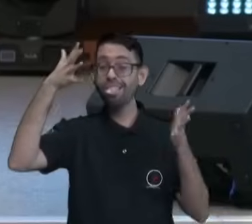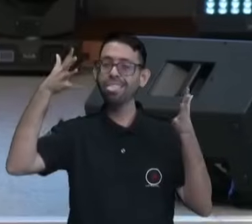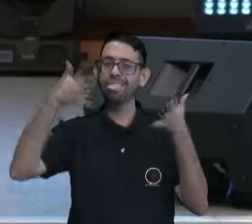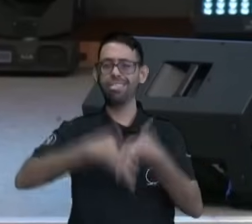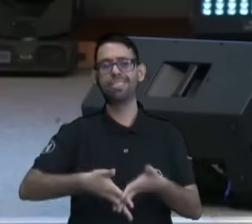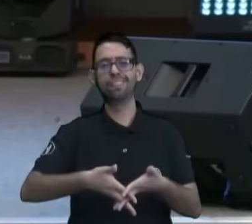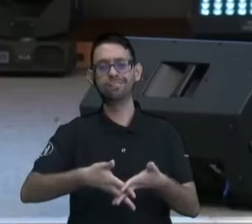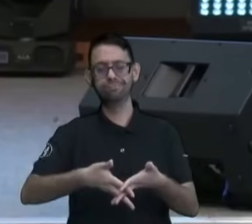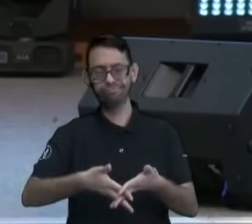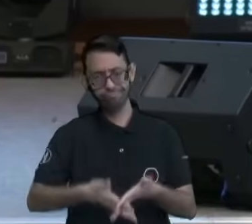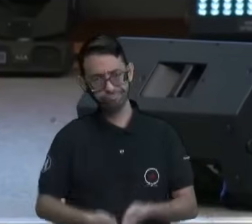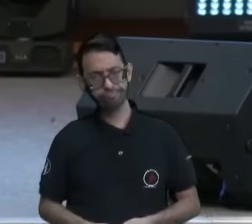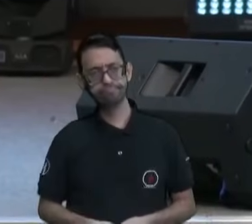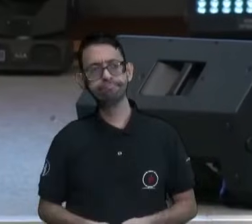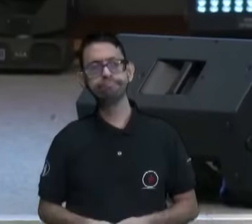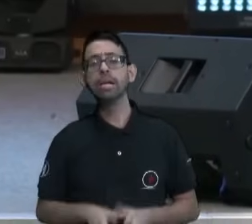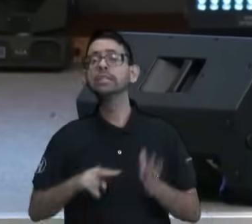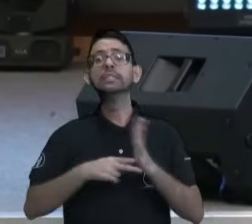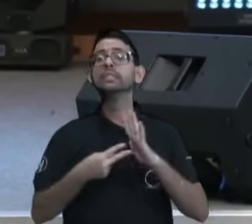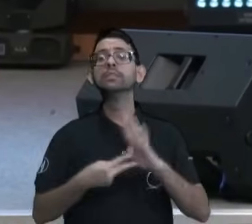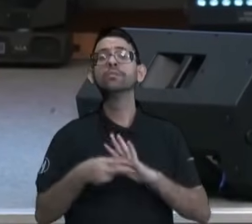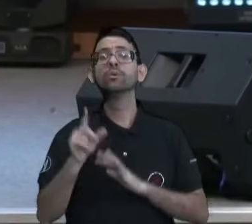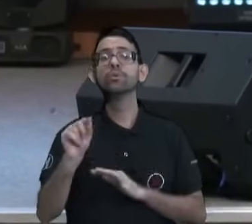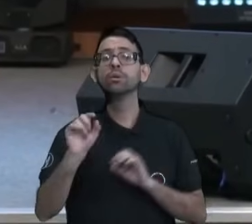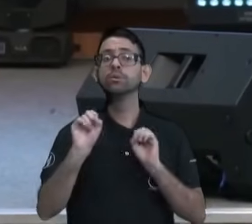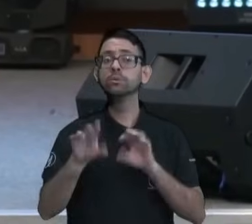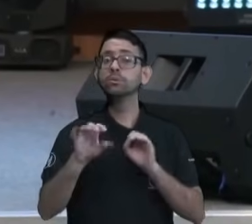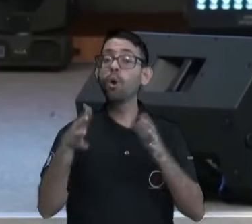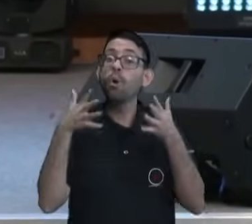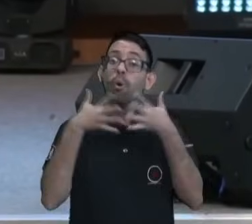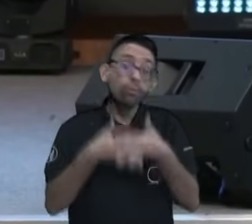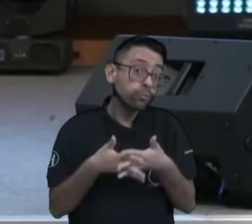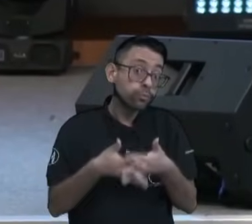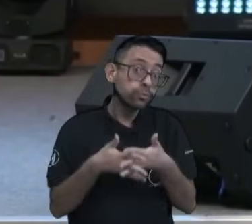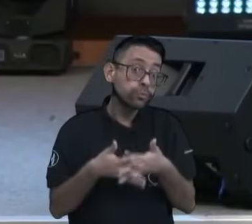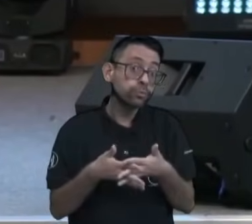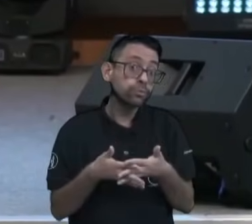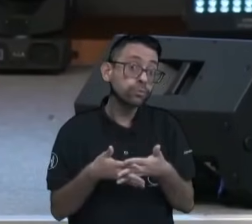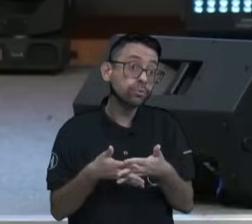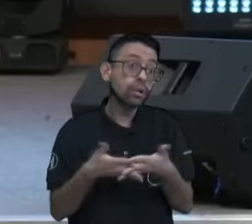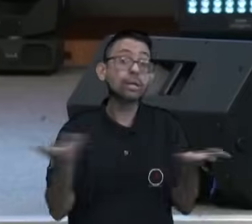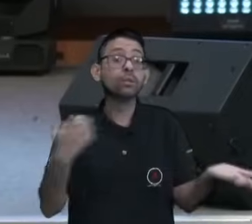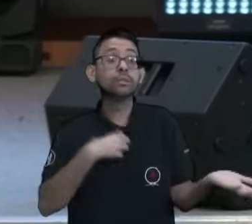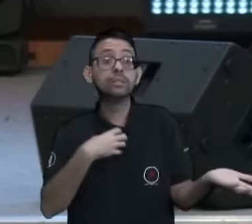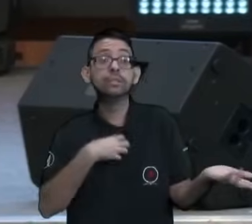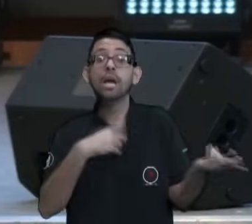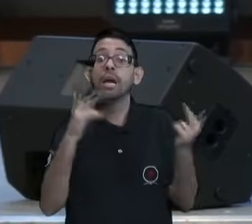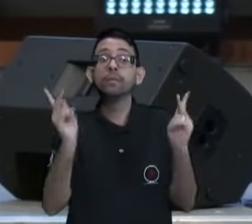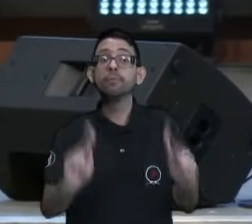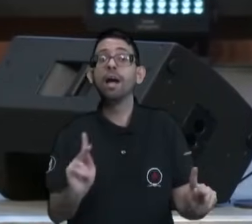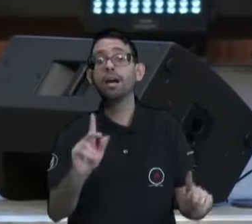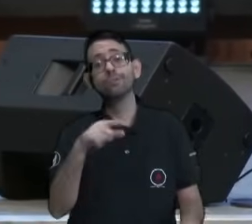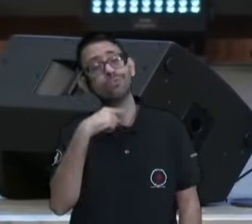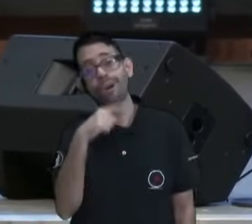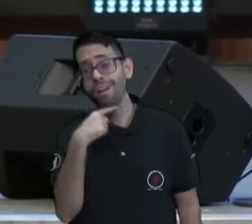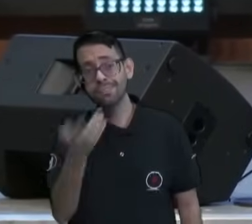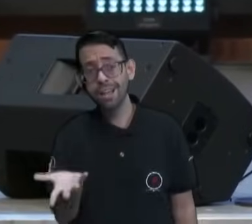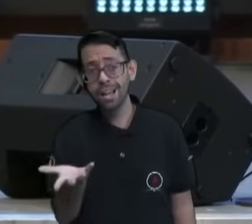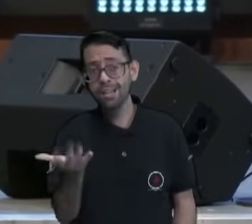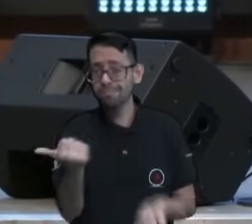pro povo não traz paz não traz base mas